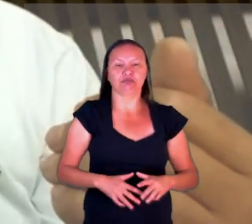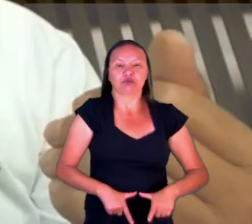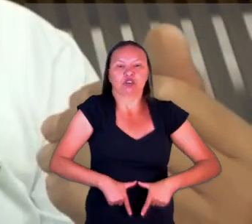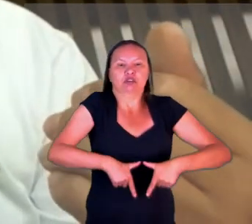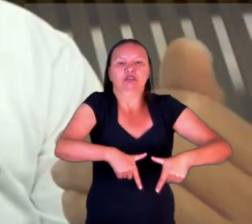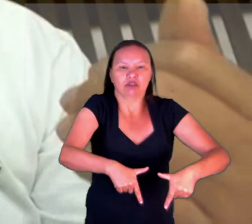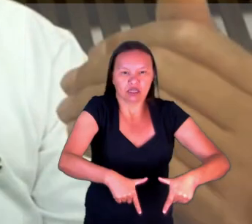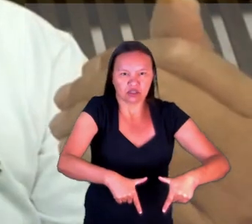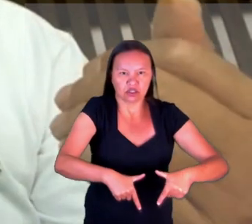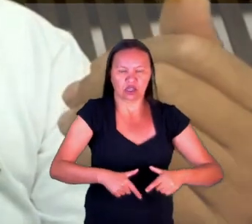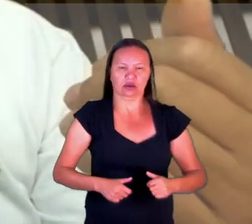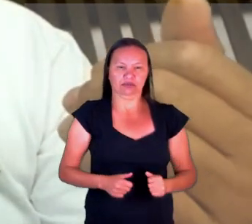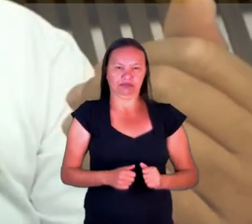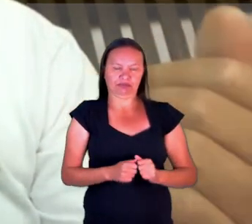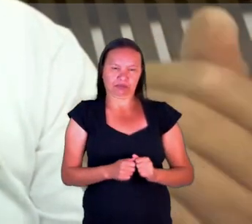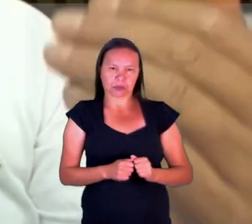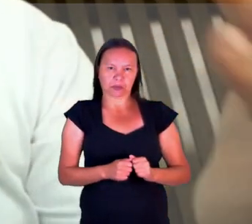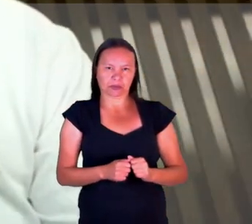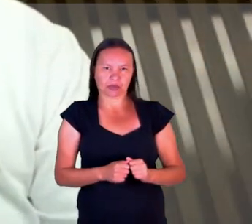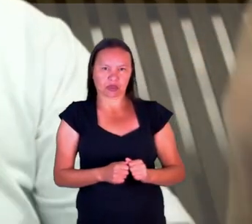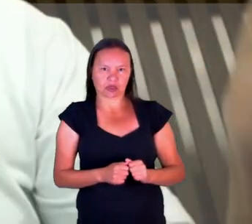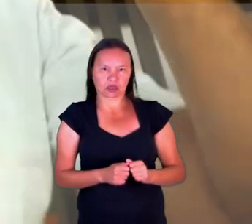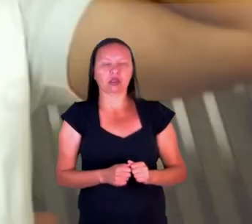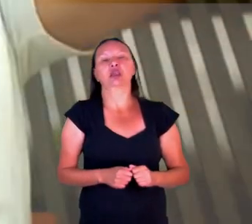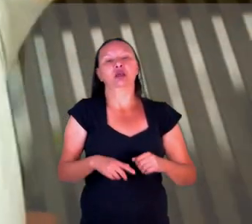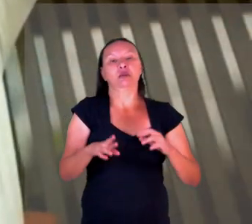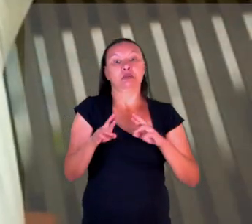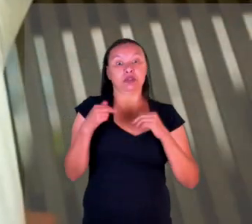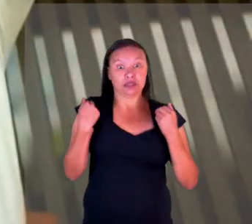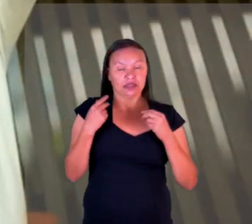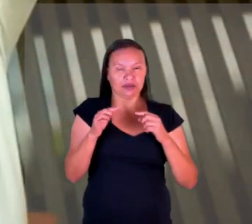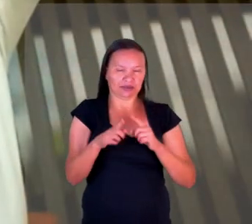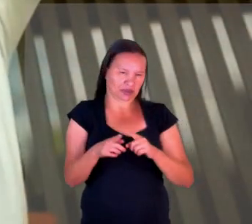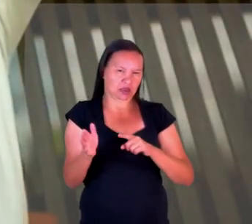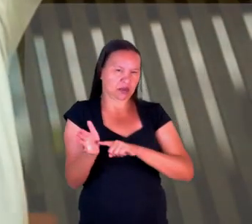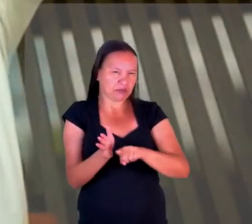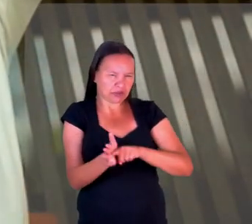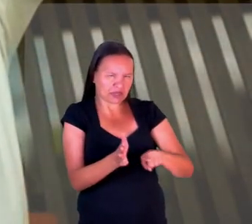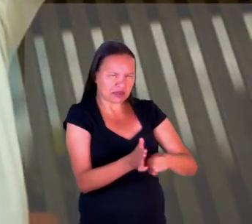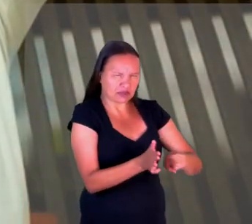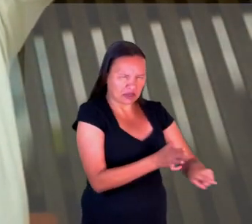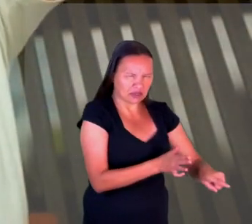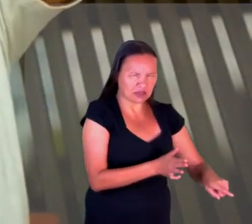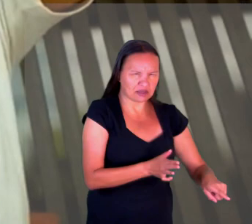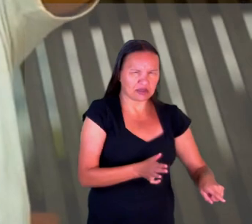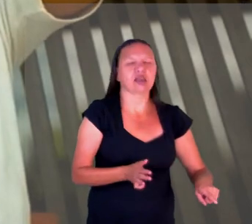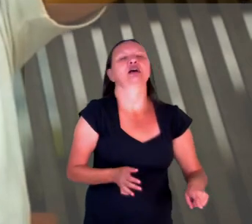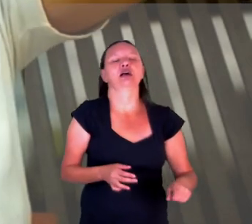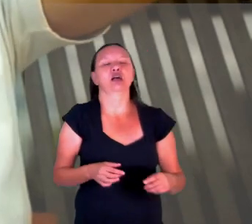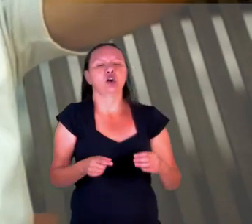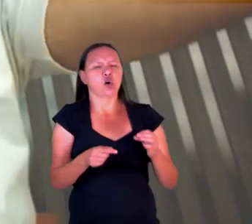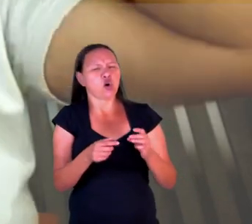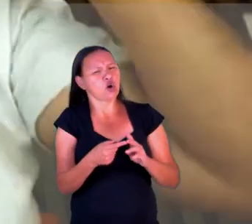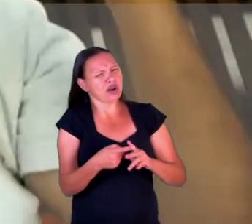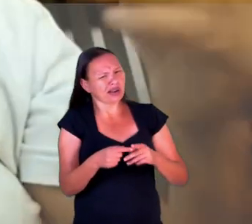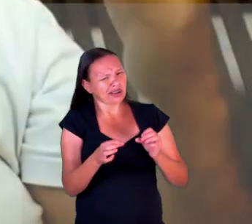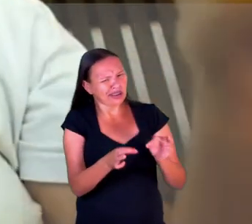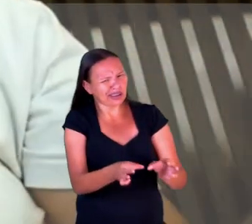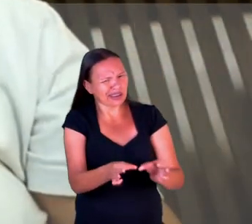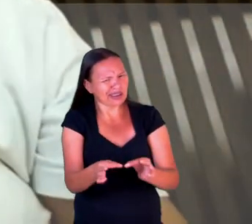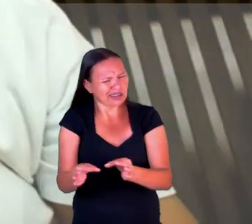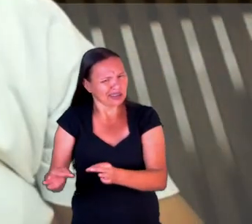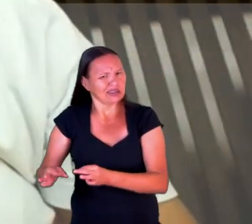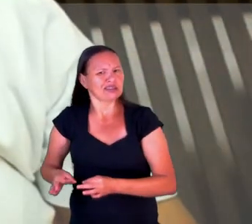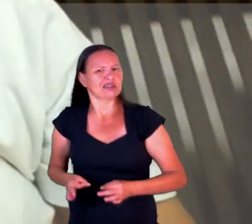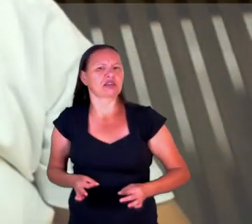e do e de atenção à população de rua determinado pelo pelo STF né pelo Ministro Alexandre de Moraes e